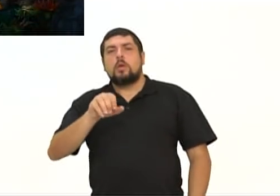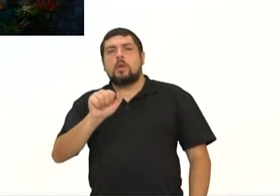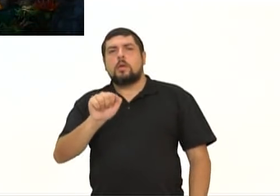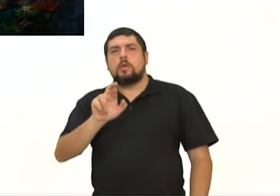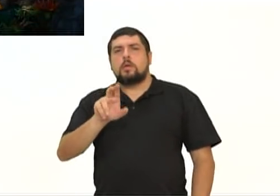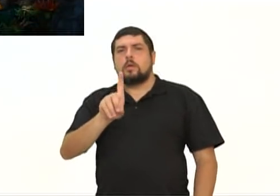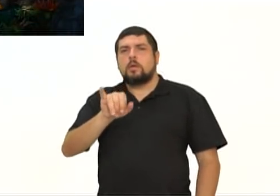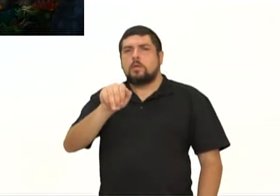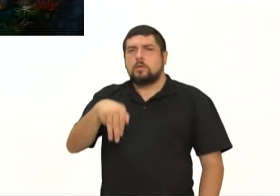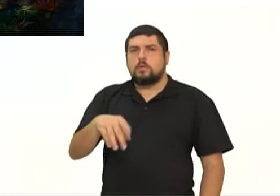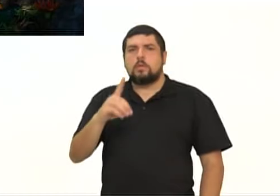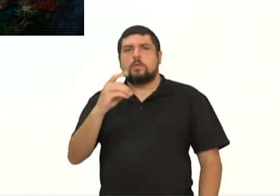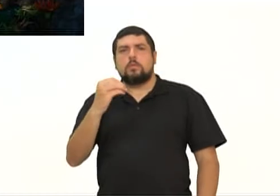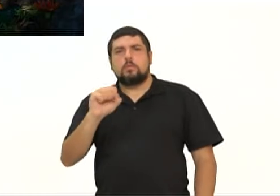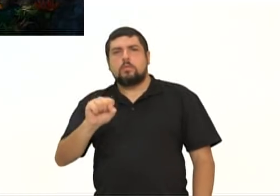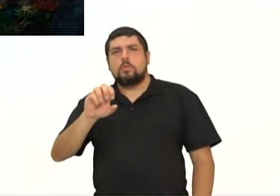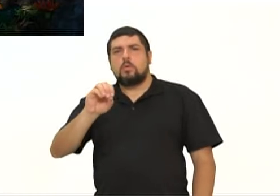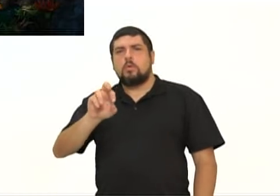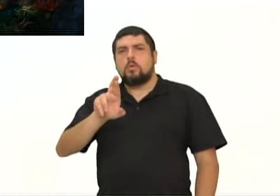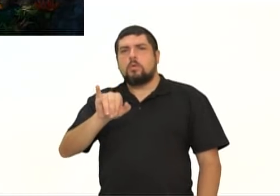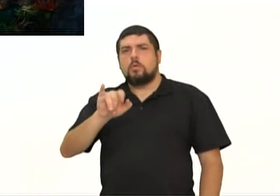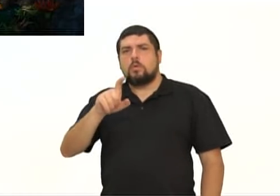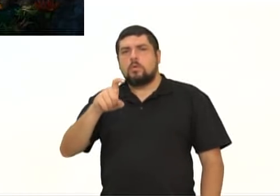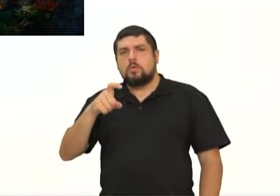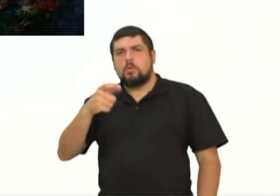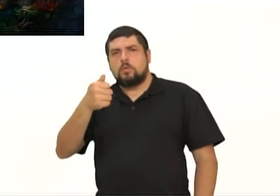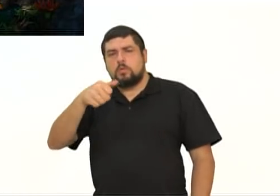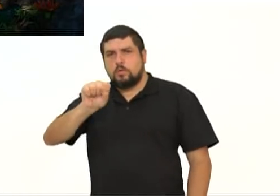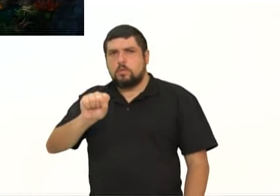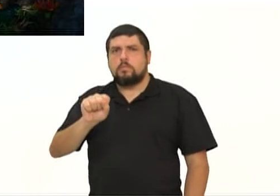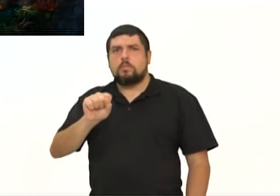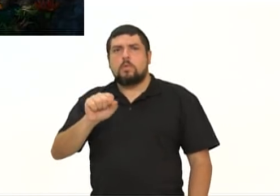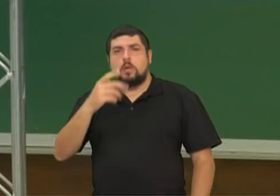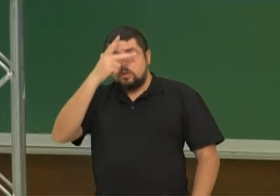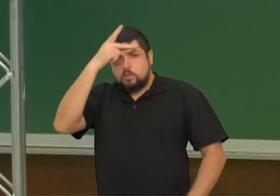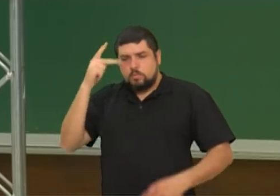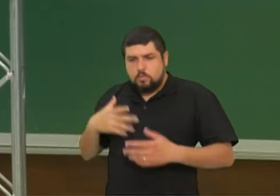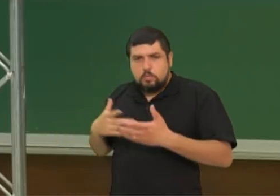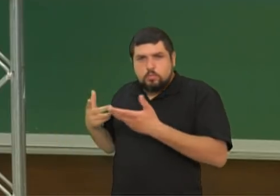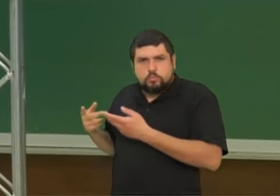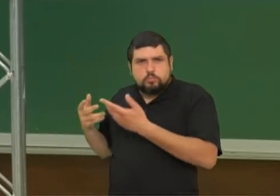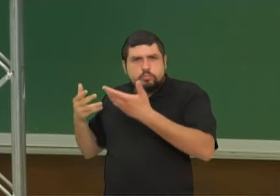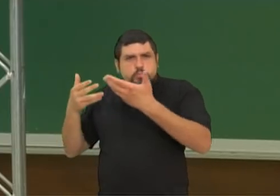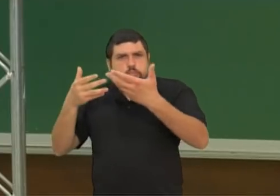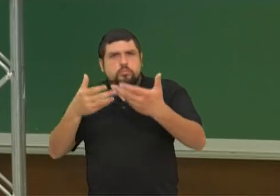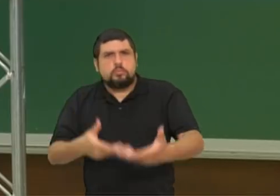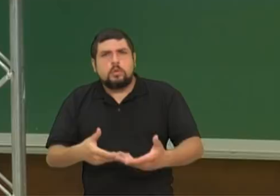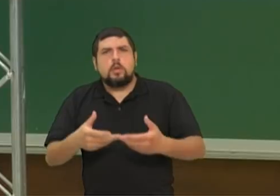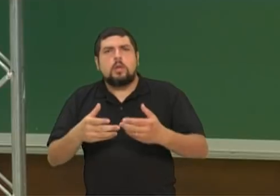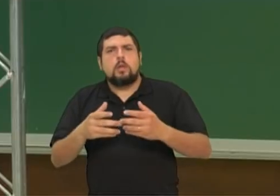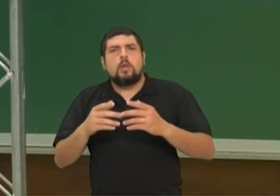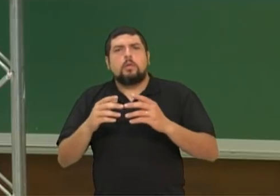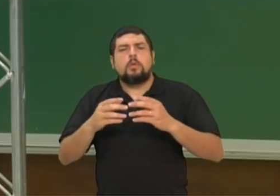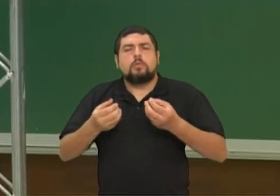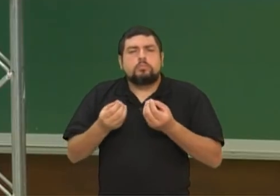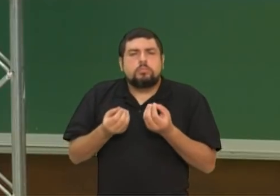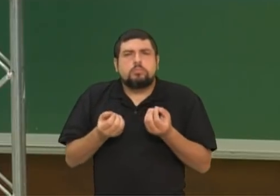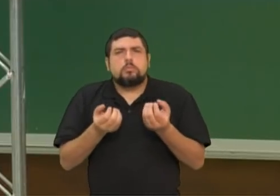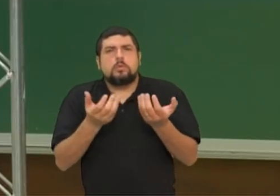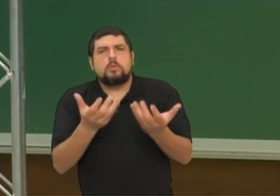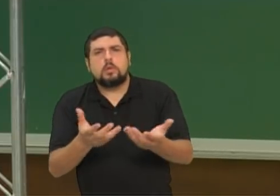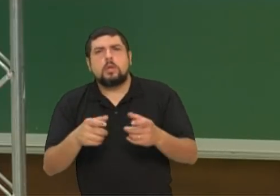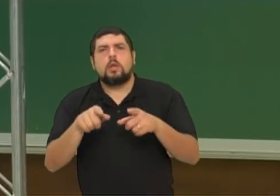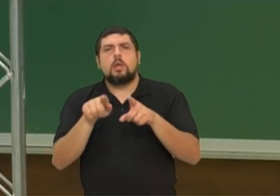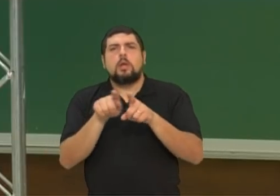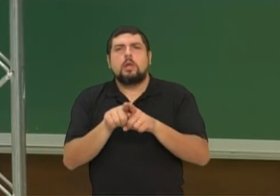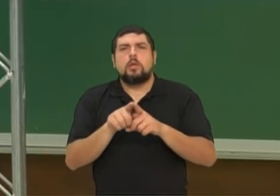Orixás. Lá as pessoas podem fazer suas oferendas, suas orações, suas meditações e seu culto. 2 imagens aqui, uma de Xangô